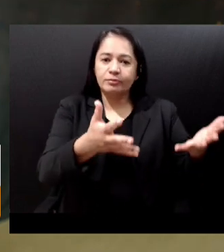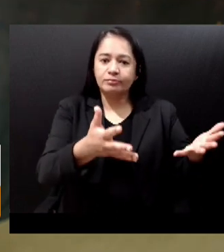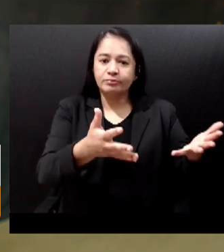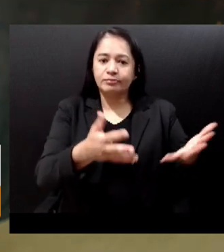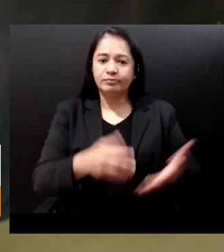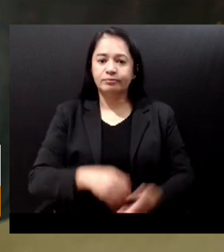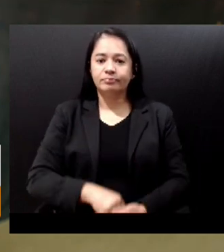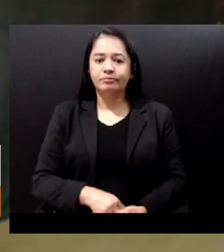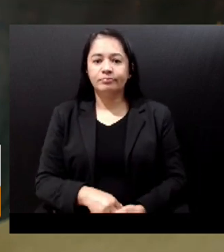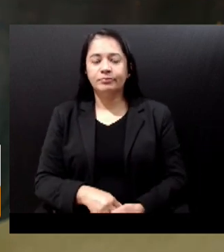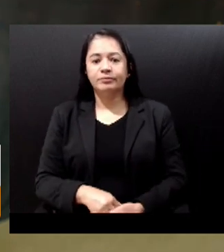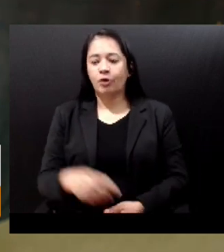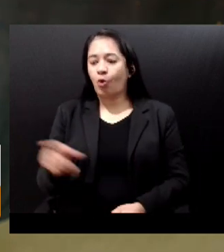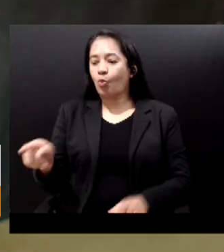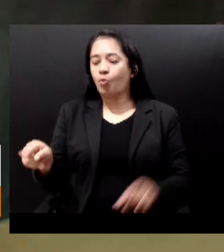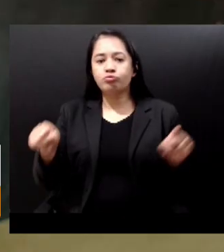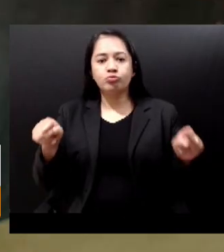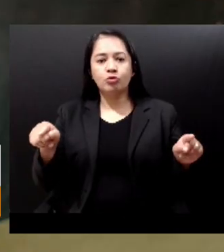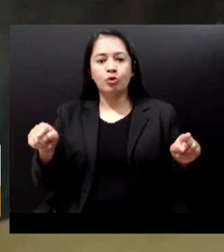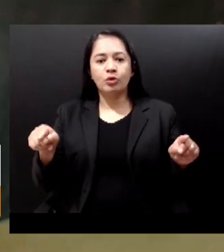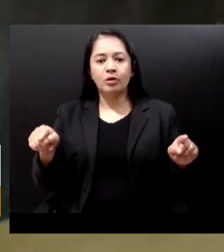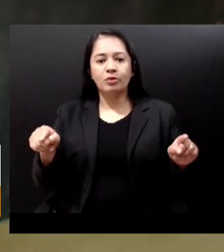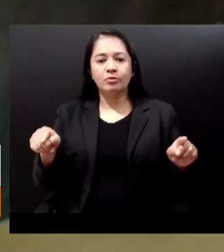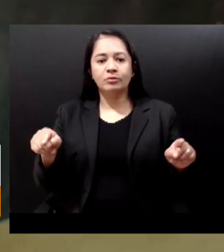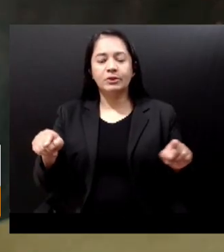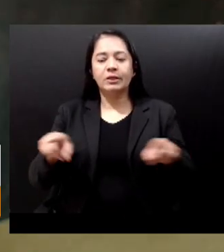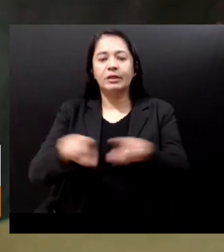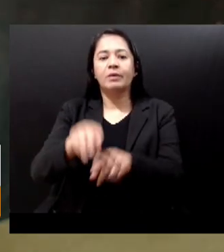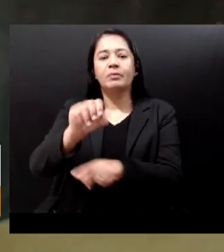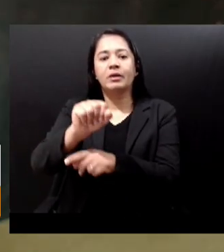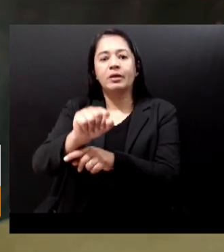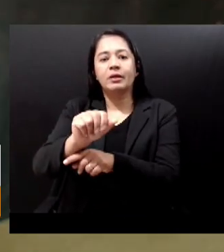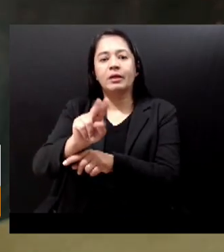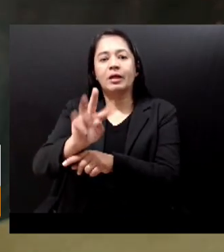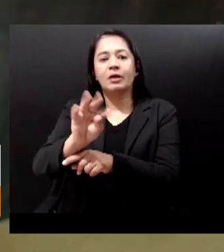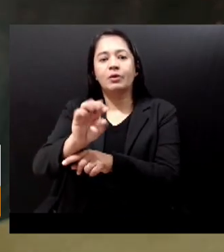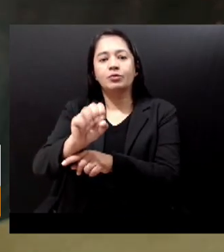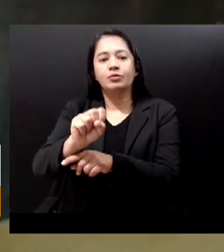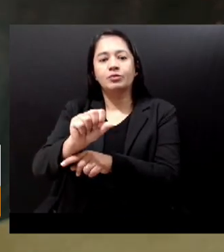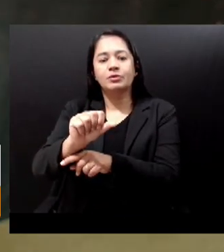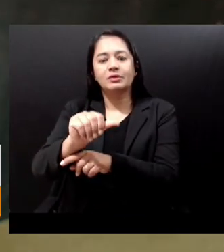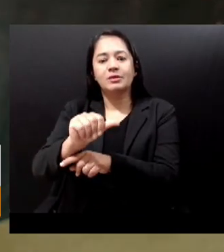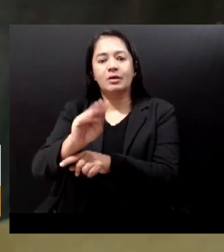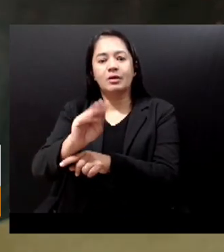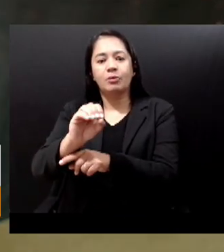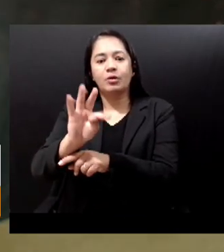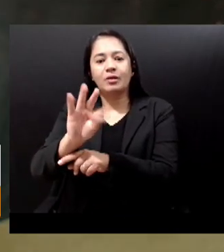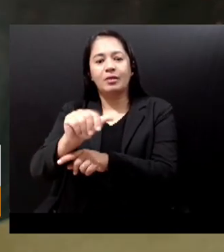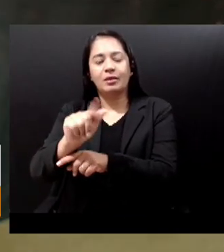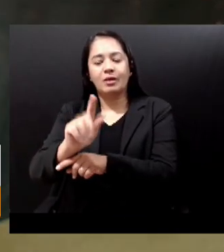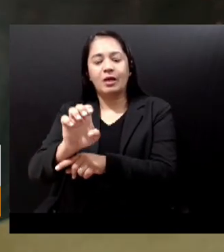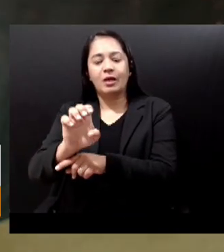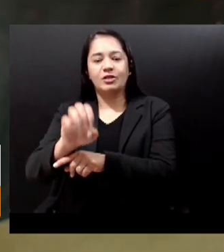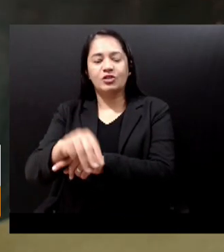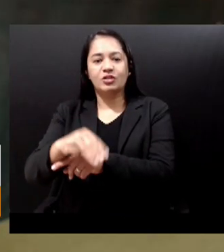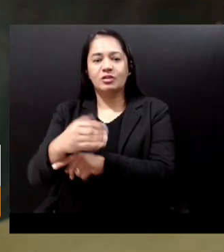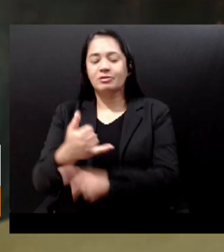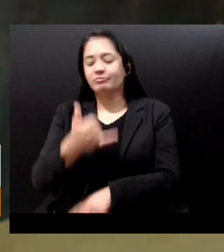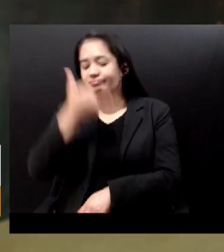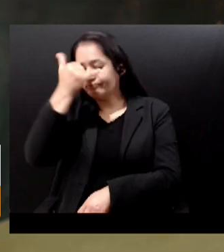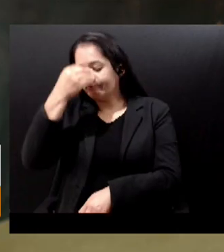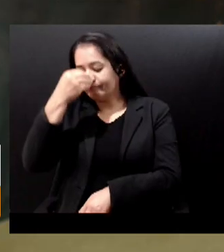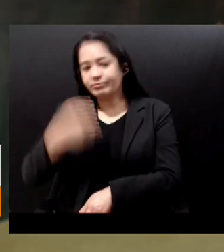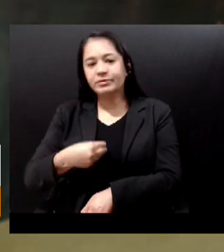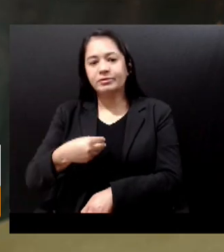coloca junto a palavra autossabotagem. Marcelo, como é que você pode trazer, na sua visão, né, de preparador, de